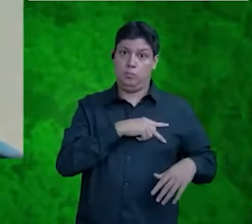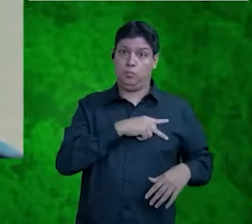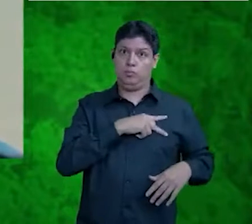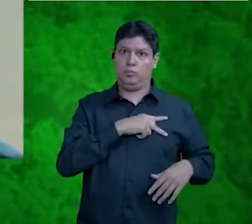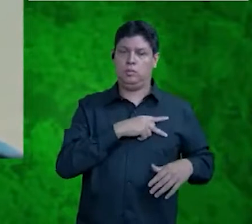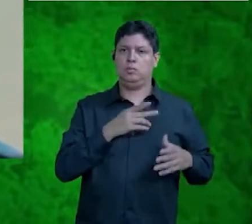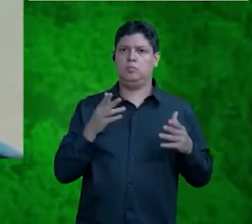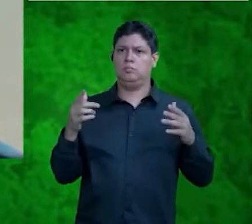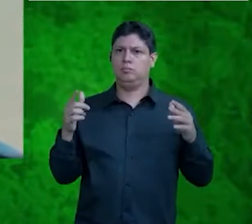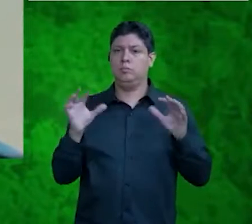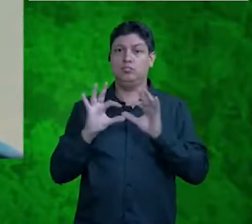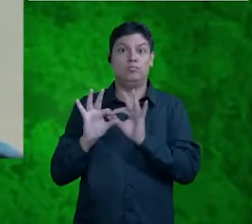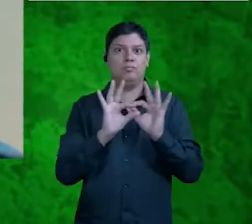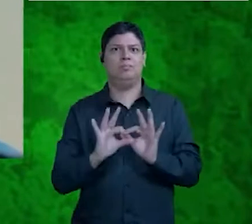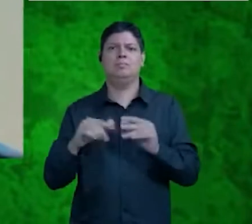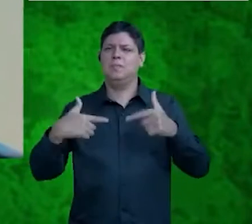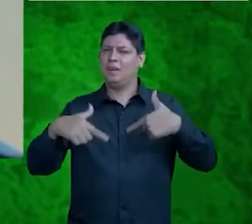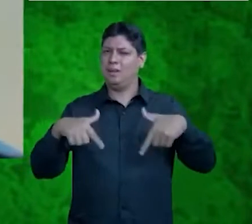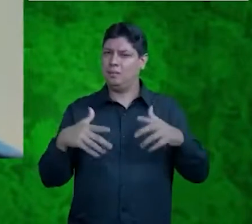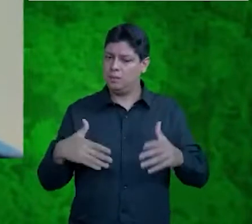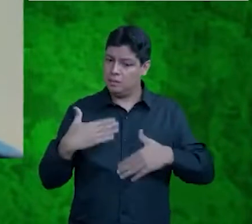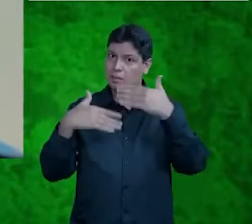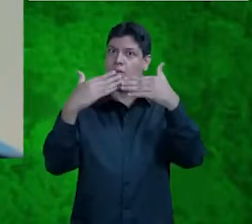que a gente, neste momento agora, possa